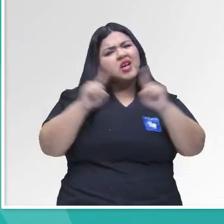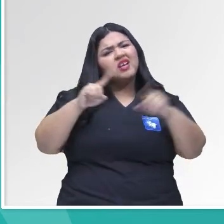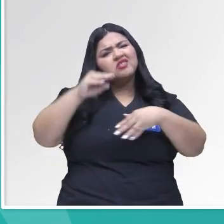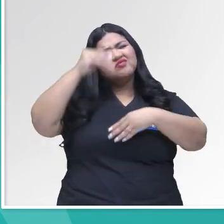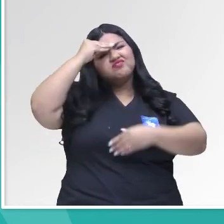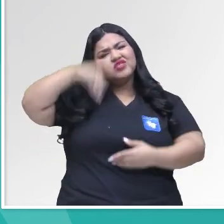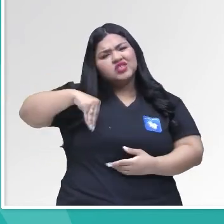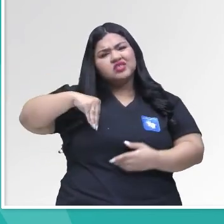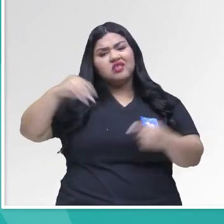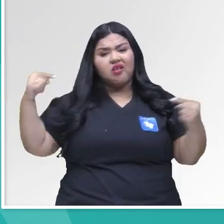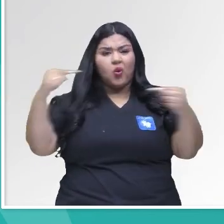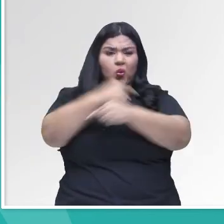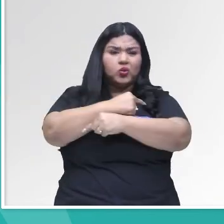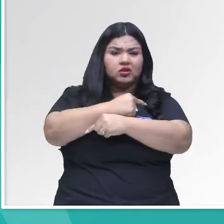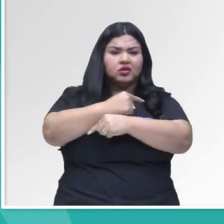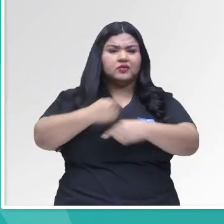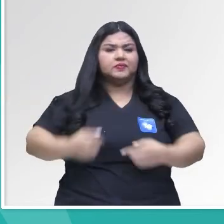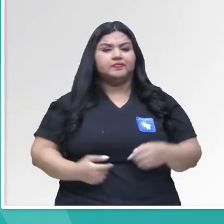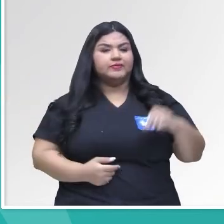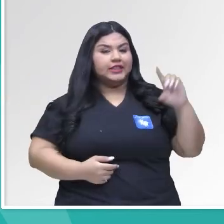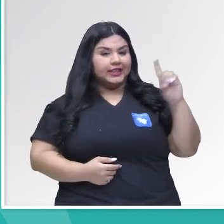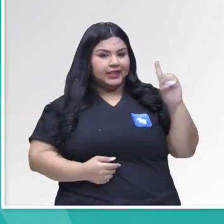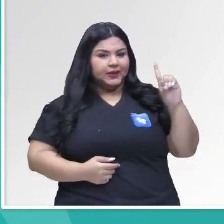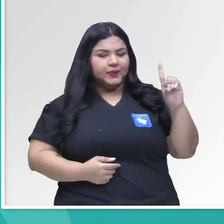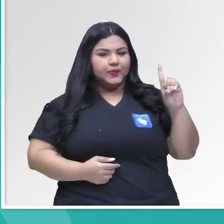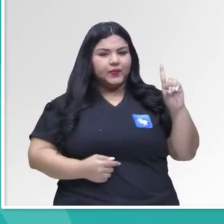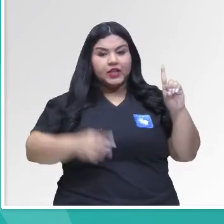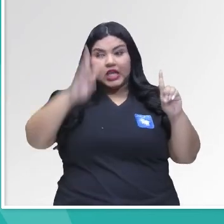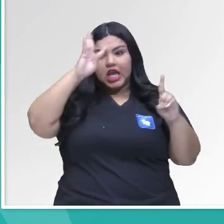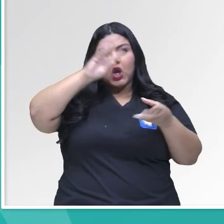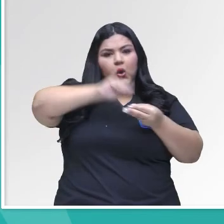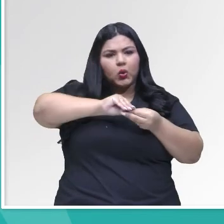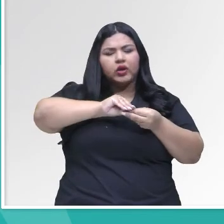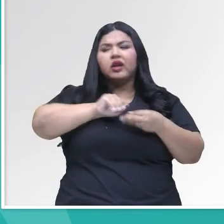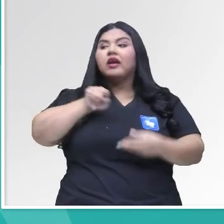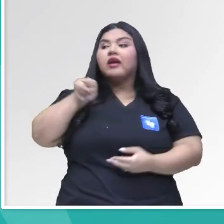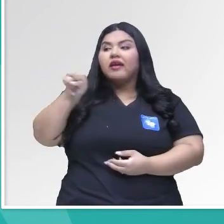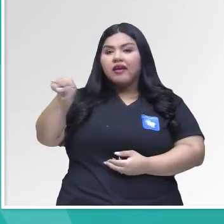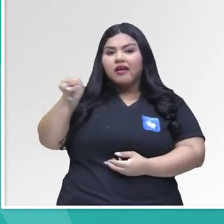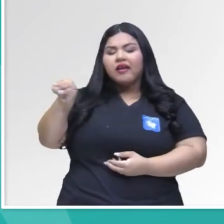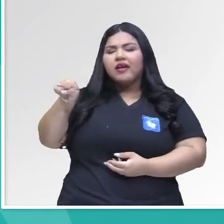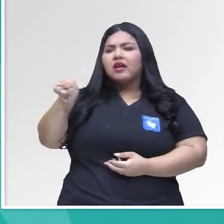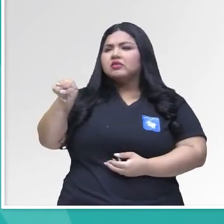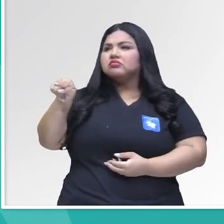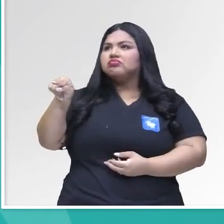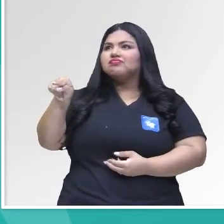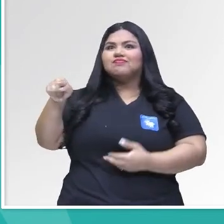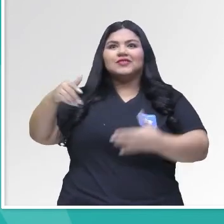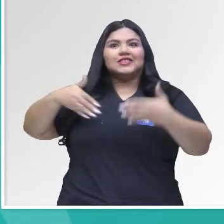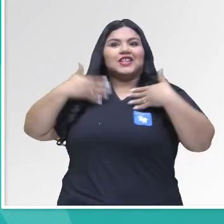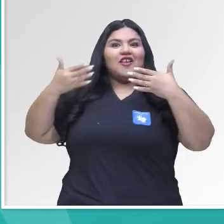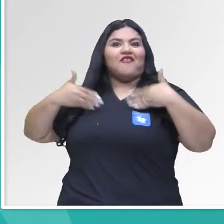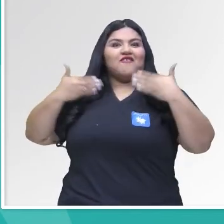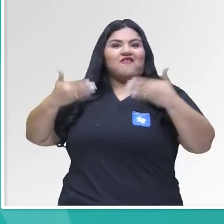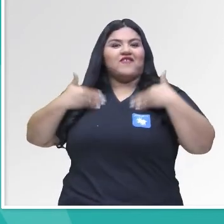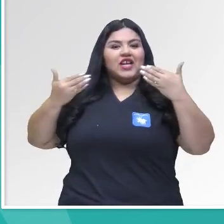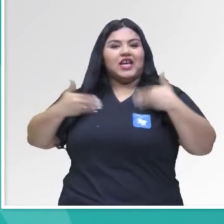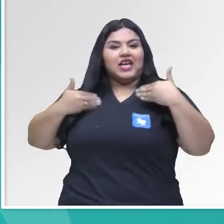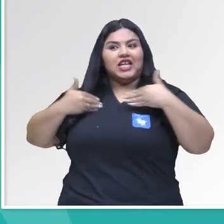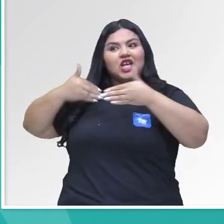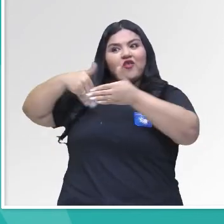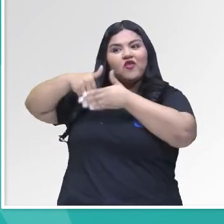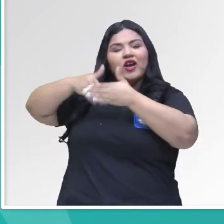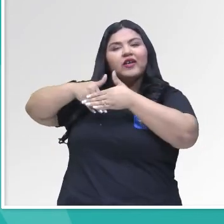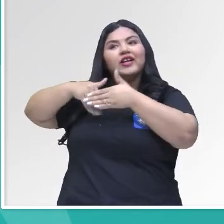Sentido contrário. Conclusão. Ele estava muito empolgado em campo, logo fez um